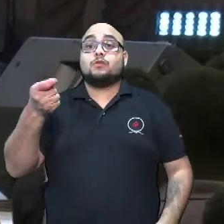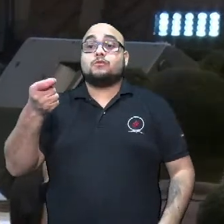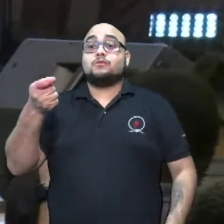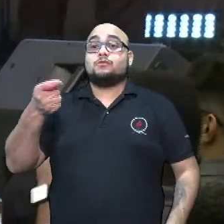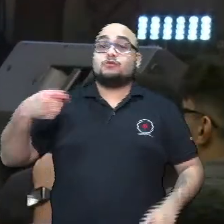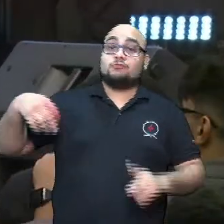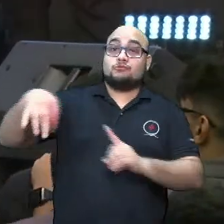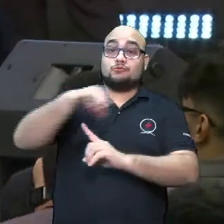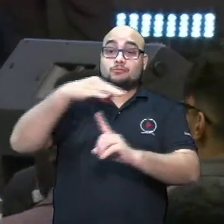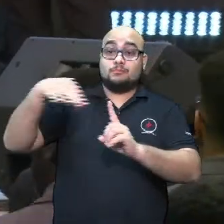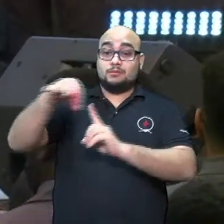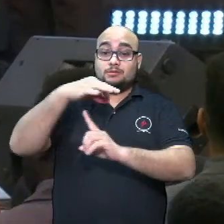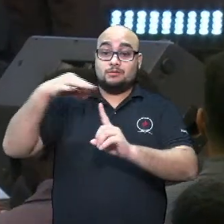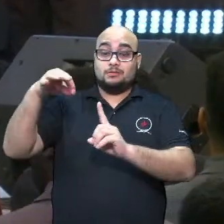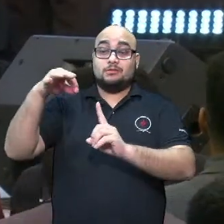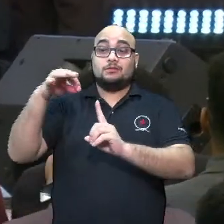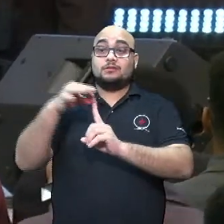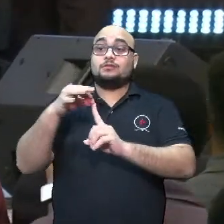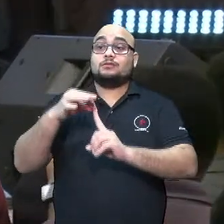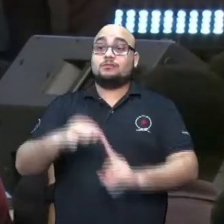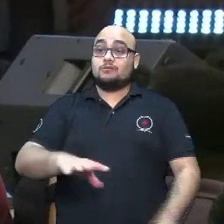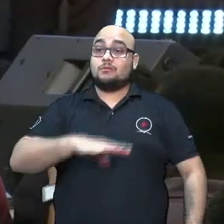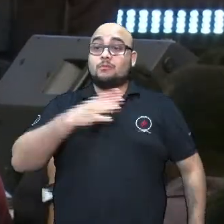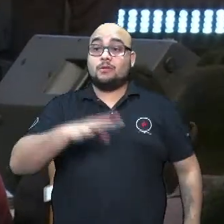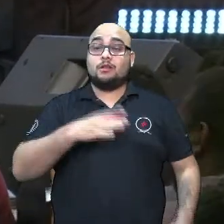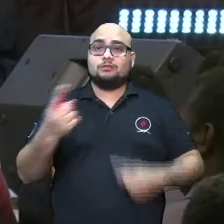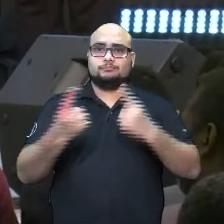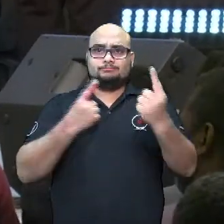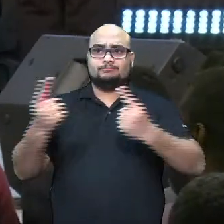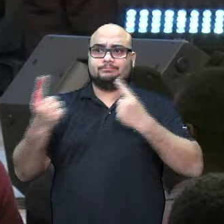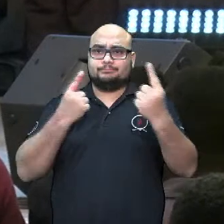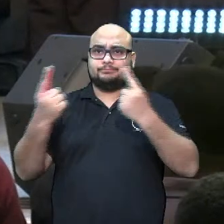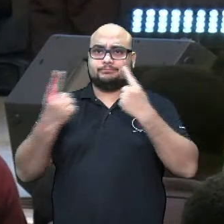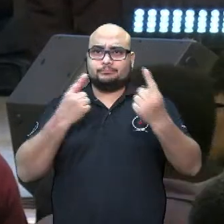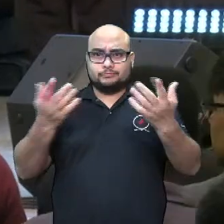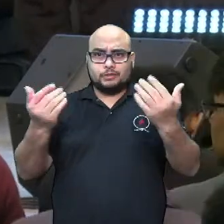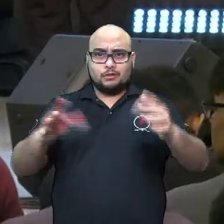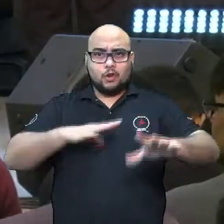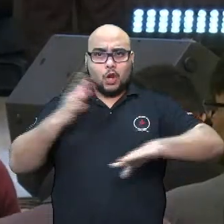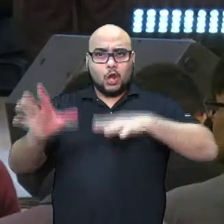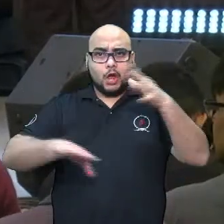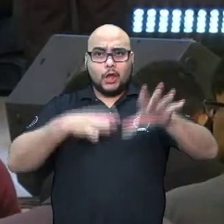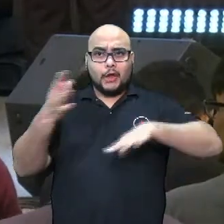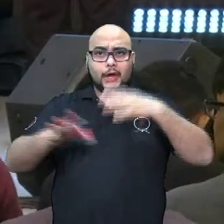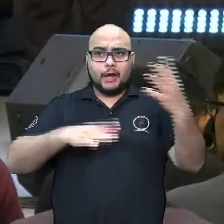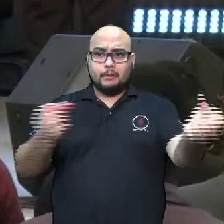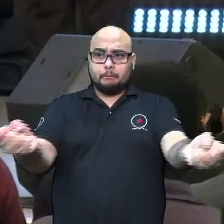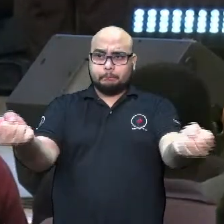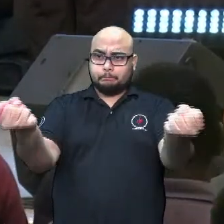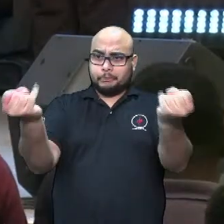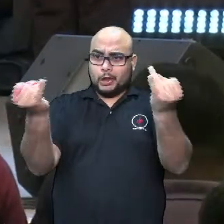Coragem, que coragem, fica perto dele. Olá, mandará bacara lavadará passar.